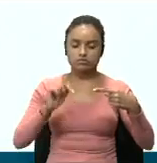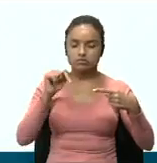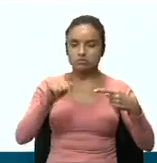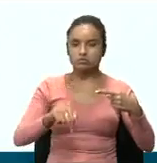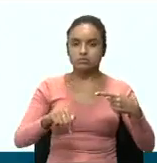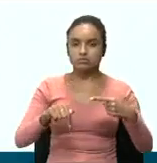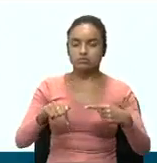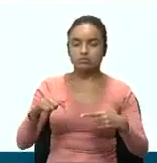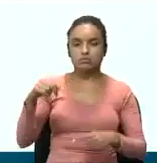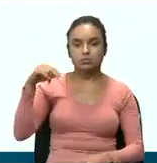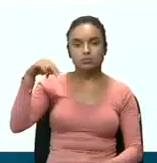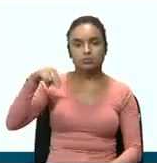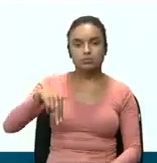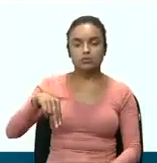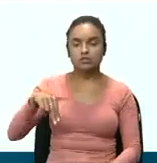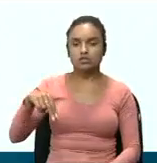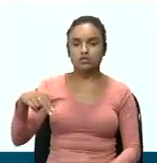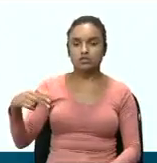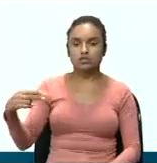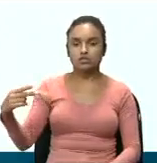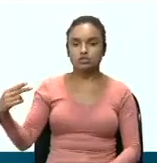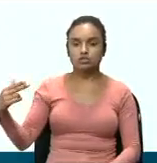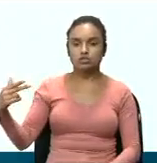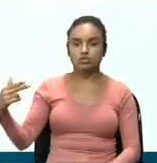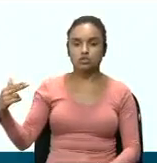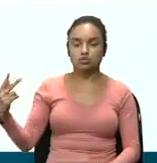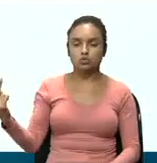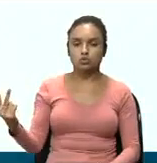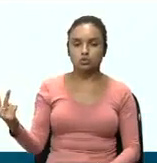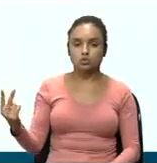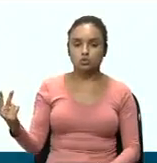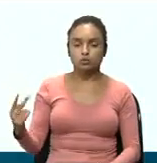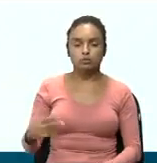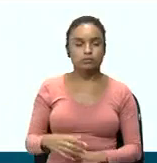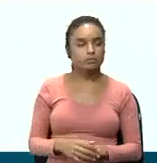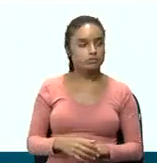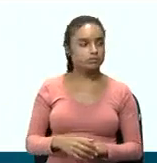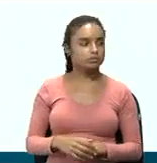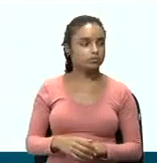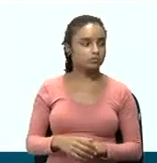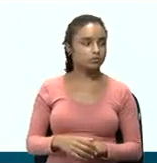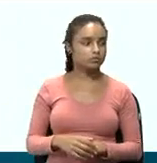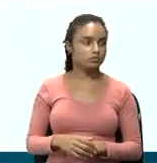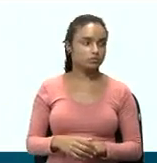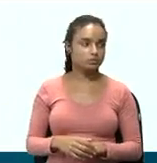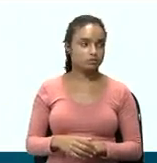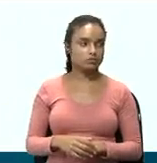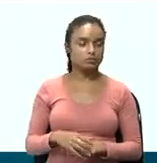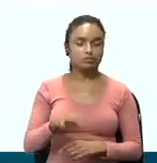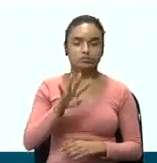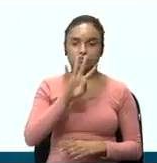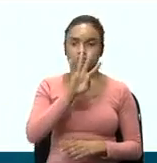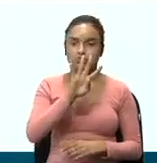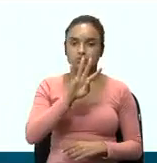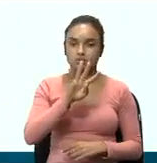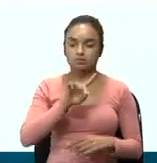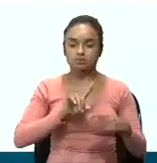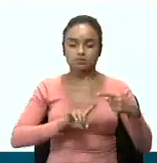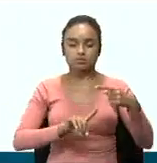igual a 2, nós temos 4 décimos. 4 décimos é uma